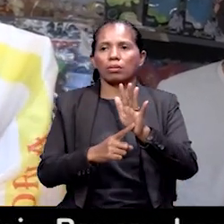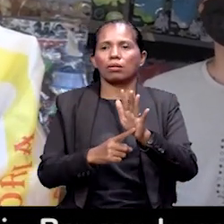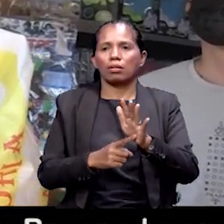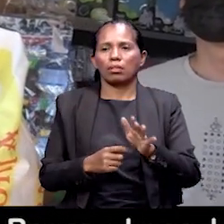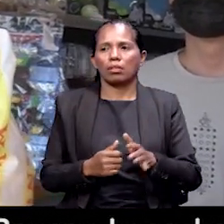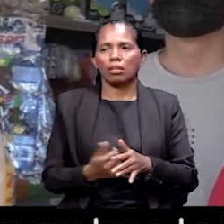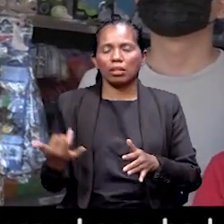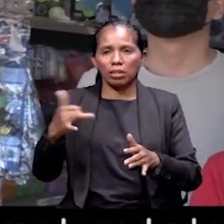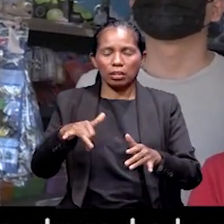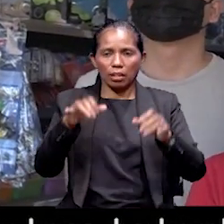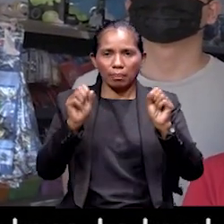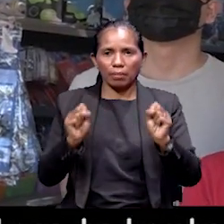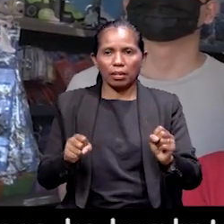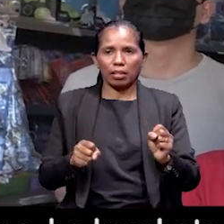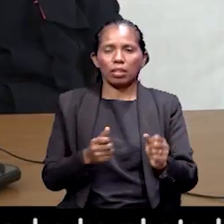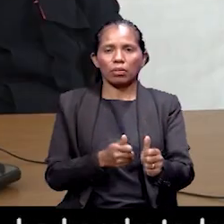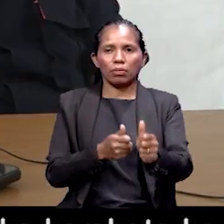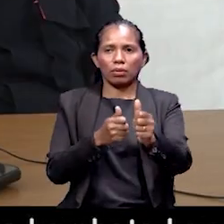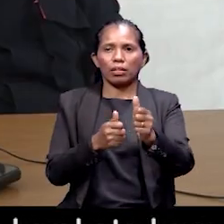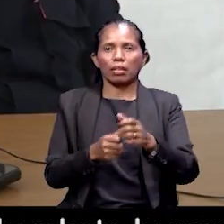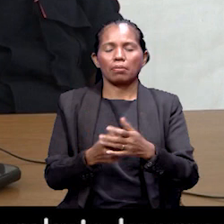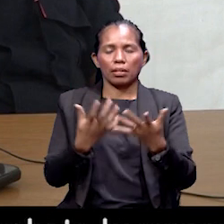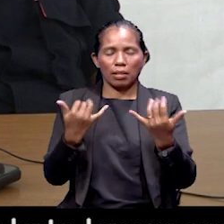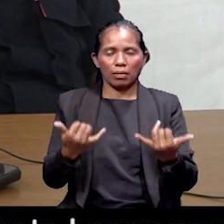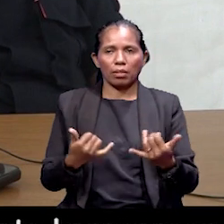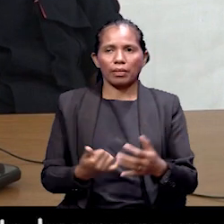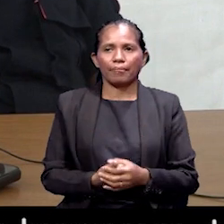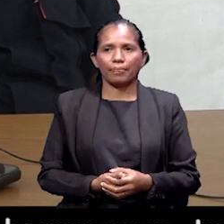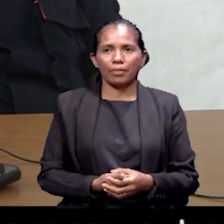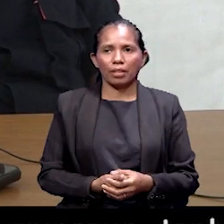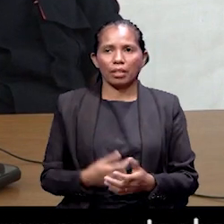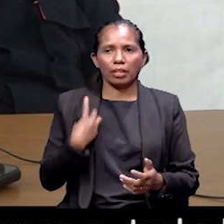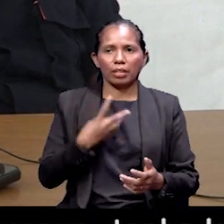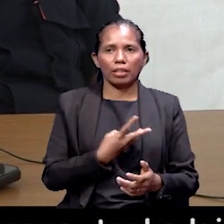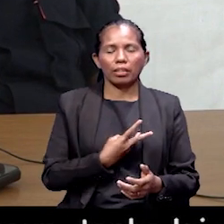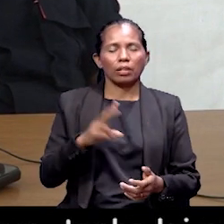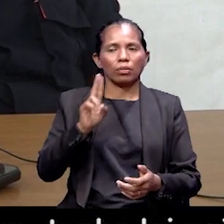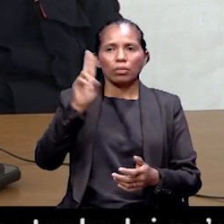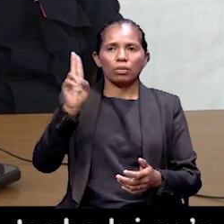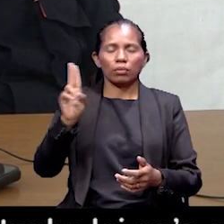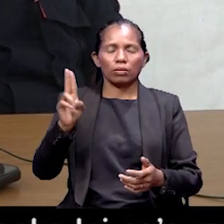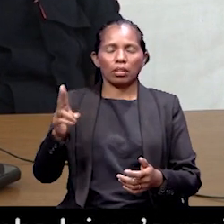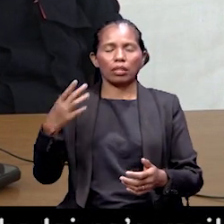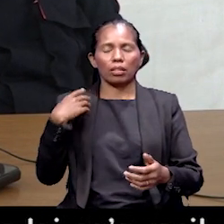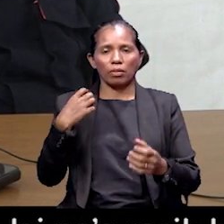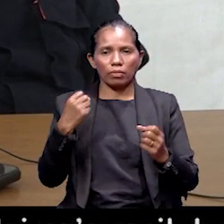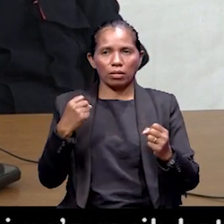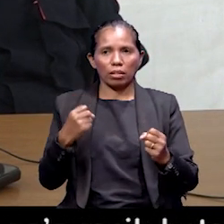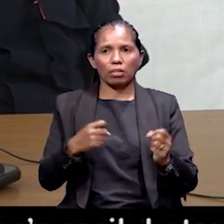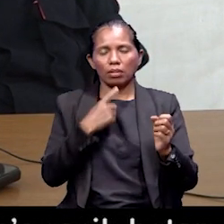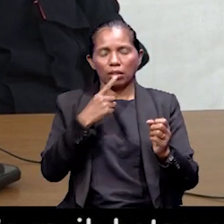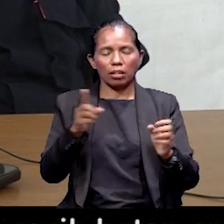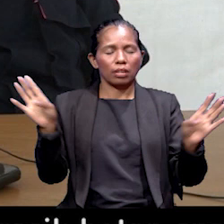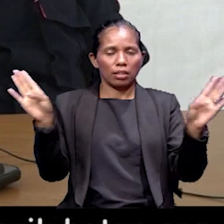turne se hori cumpri, mas hoje ita usa na força ita hatete basira para obriga sira hori